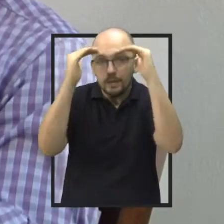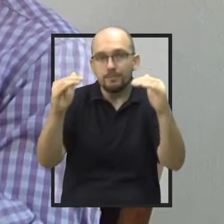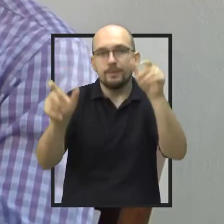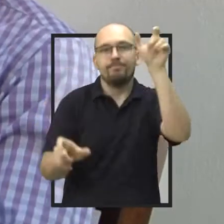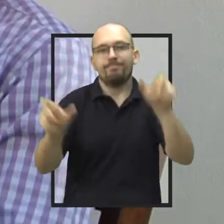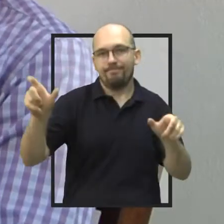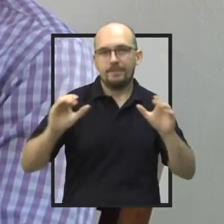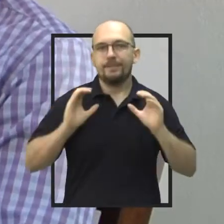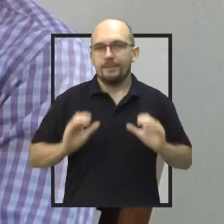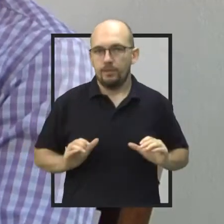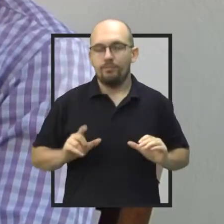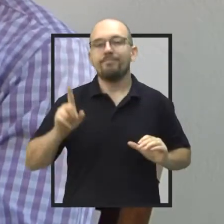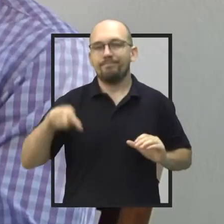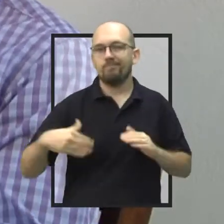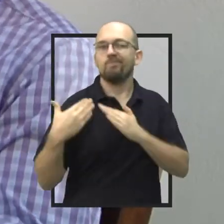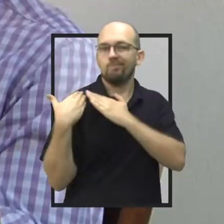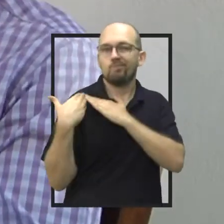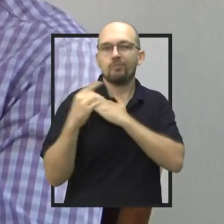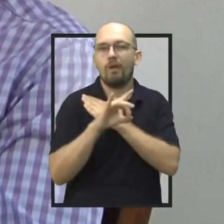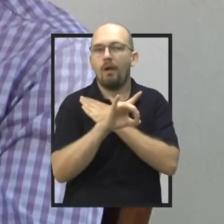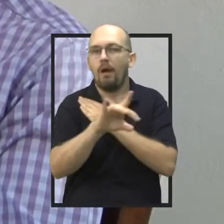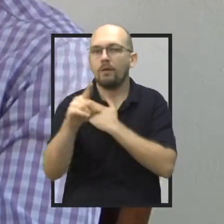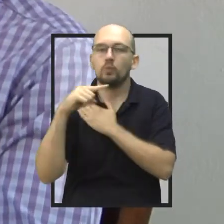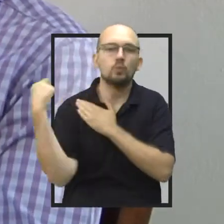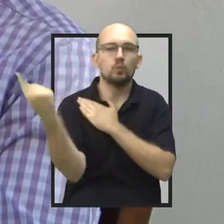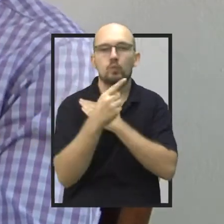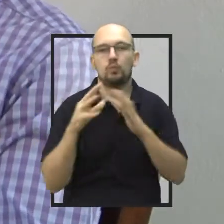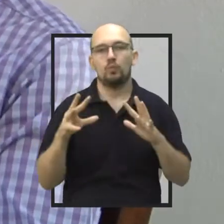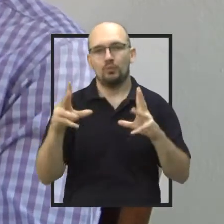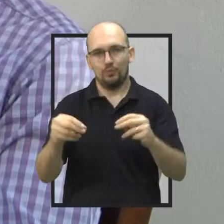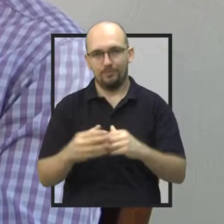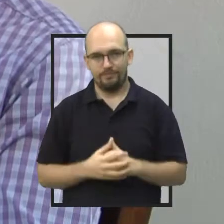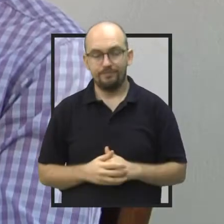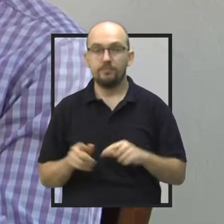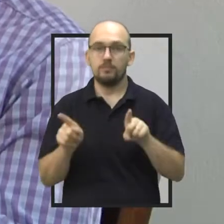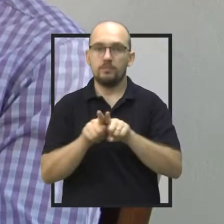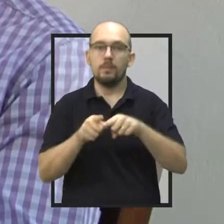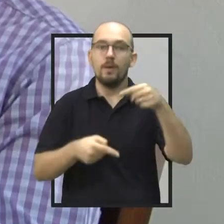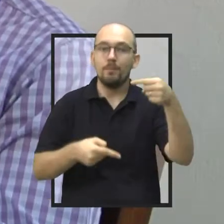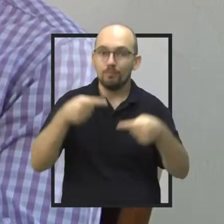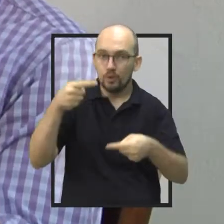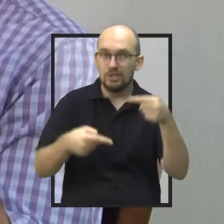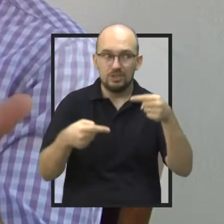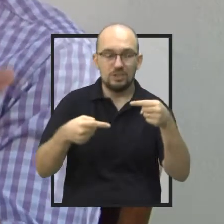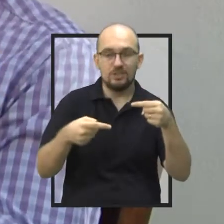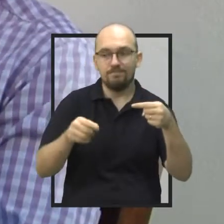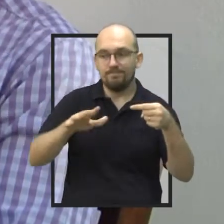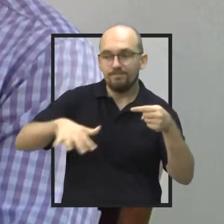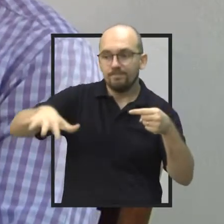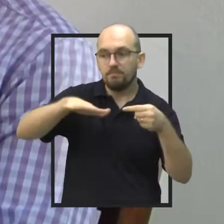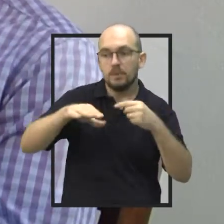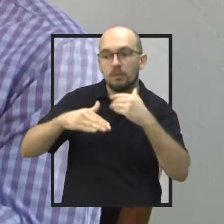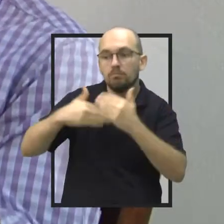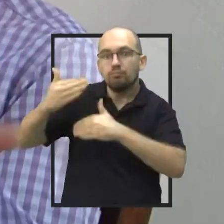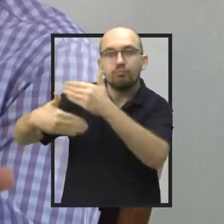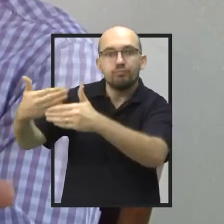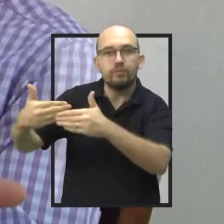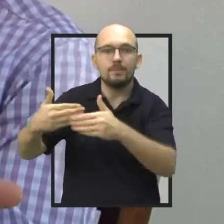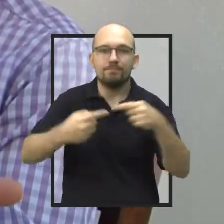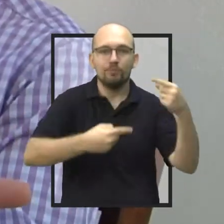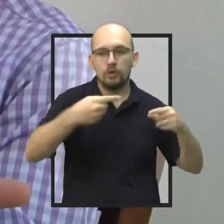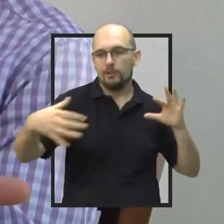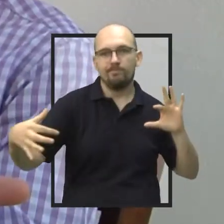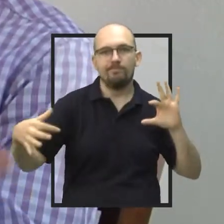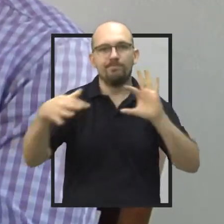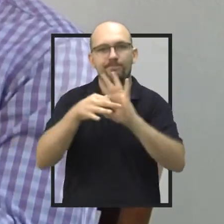dever de todos nós. E se as decisões políticas impactam diretamente os rumos da nossa vida e da vida do